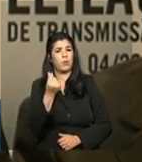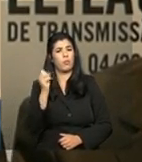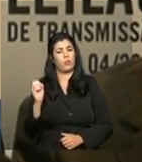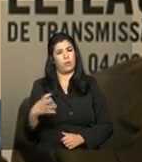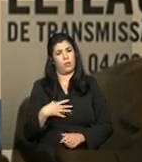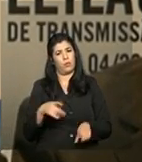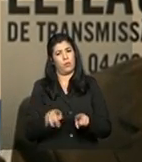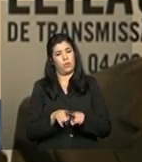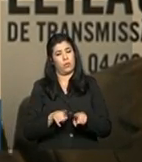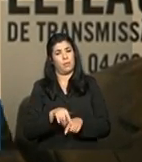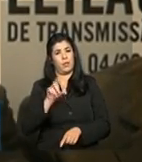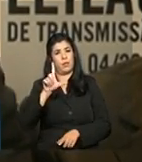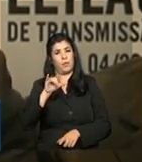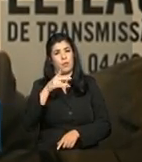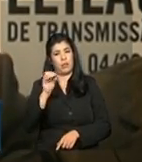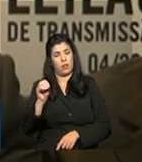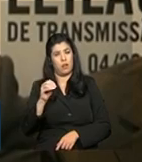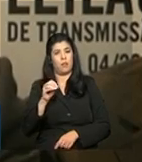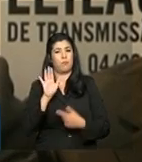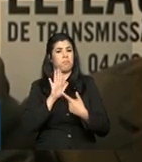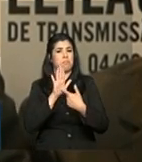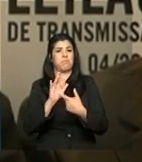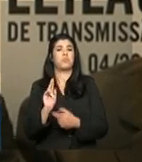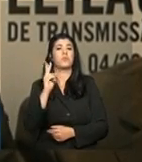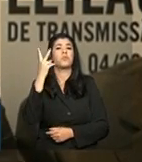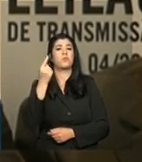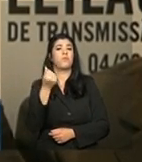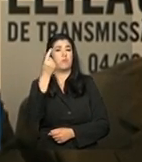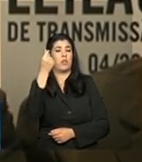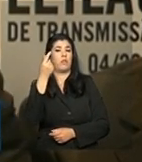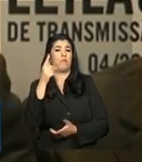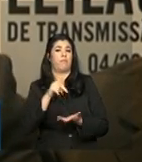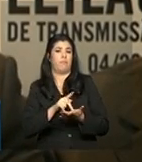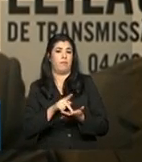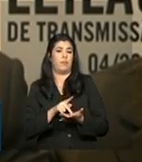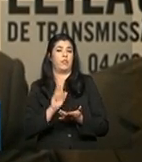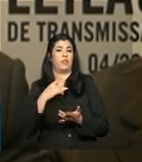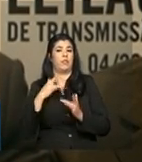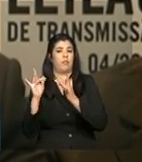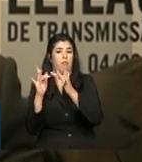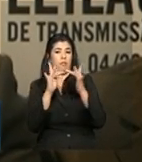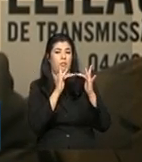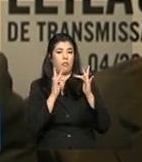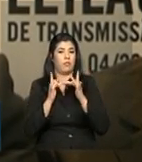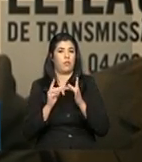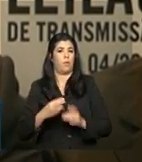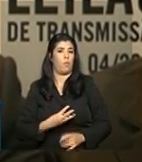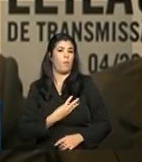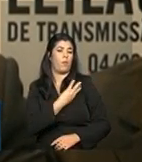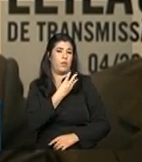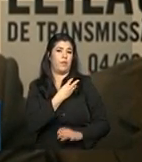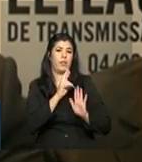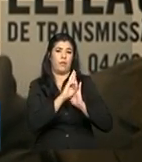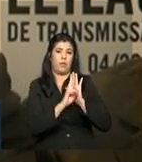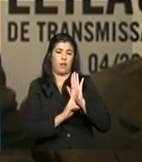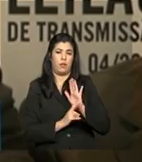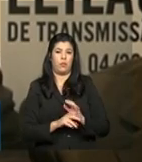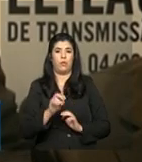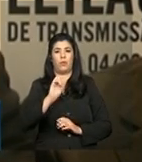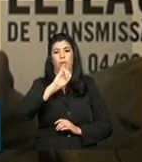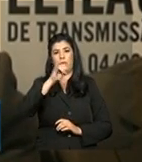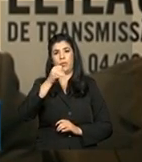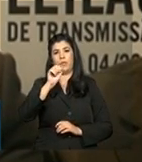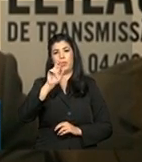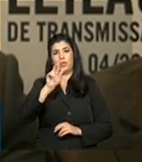leilão a ser realizado que não refletisse esses valores. Então, nós tivemos uma série de interações com o ministro ministro relator, que foi o ministro Zé Jorge, com a própria